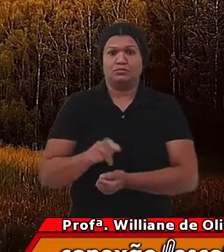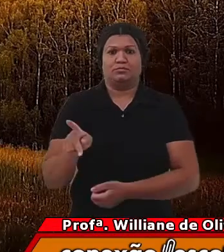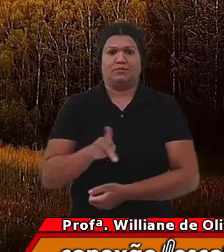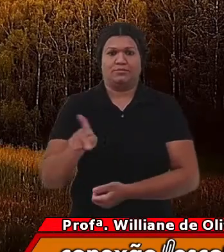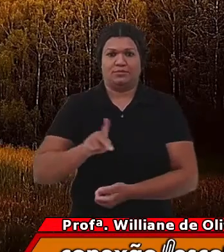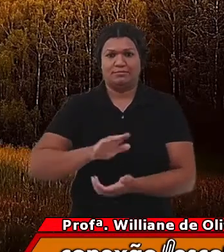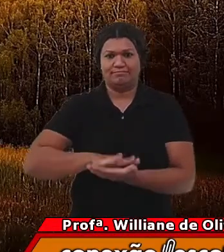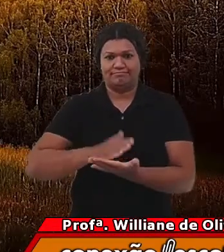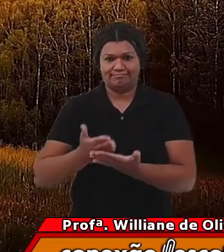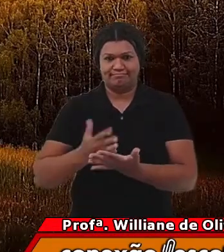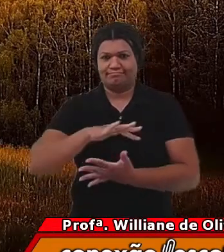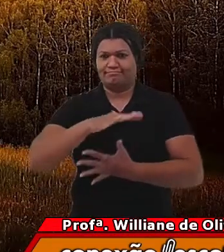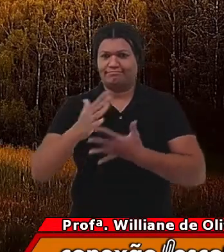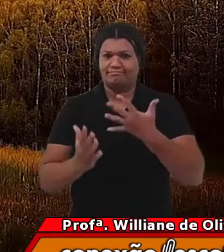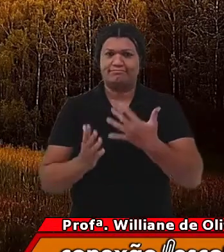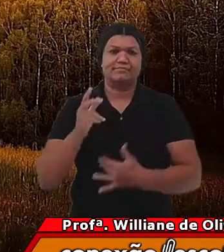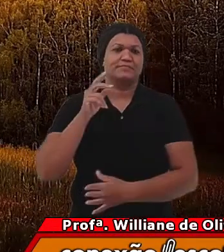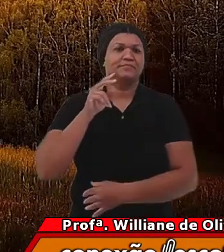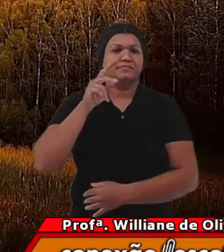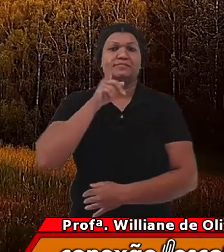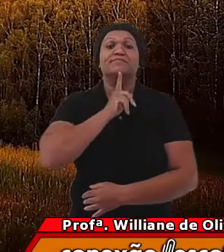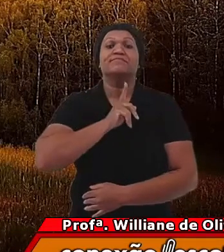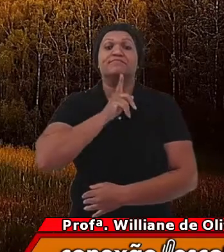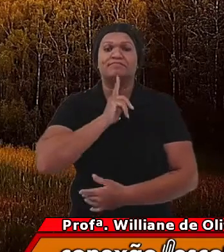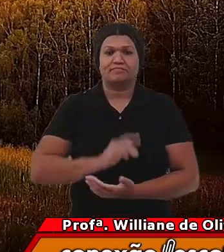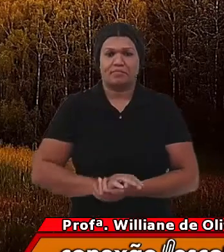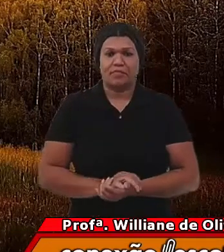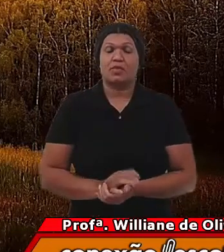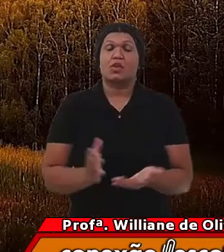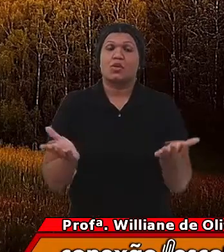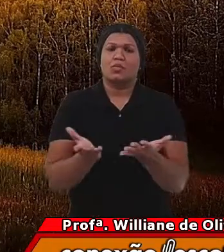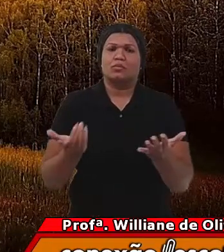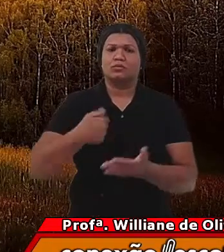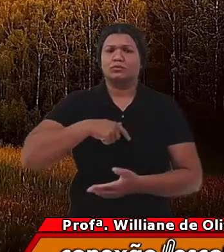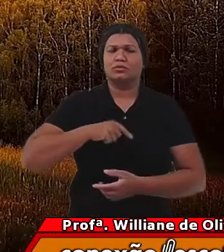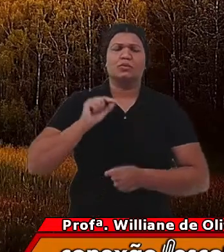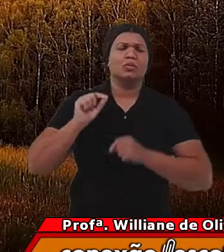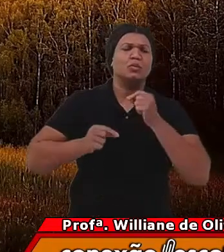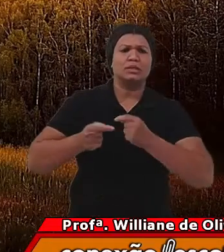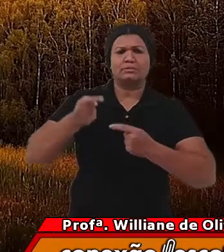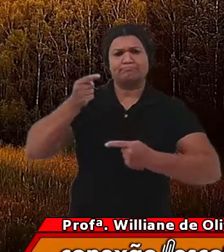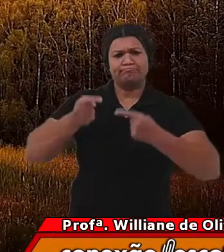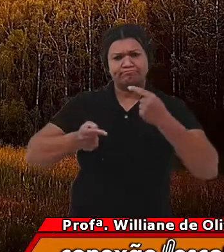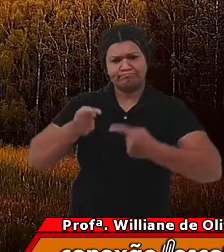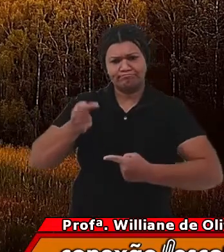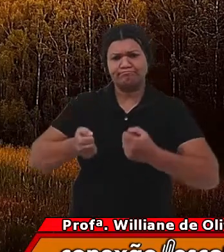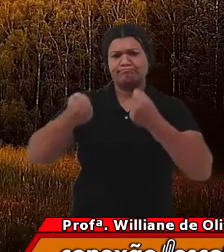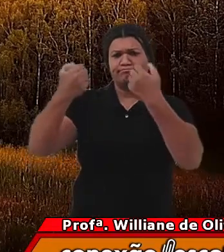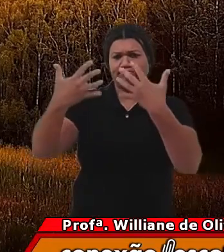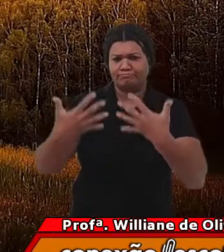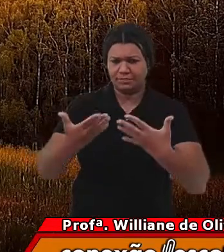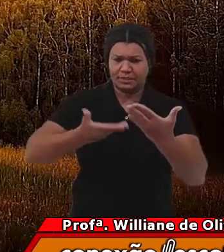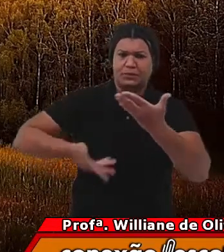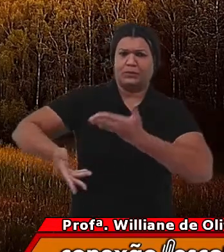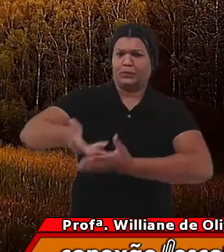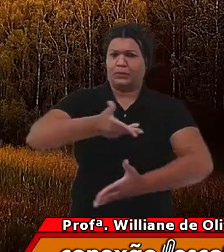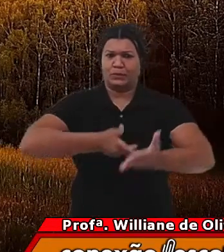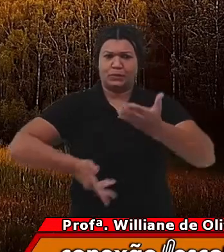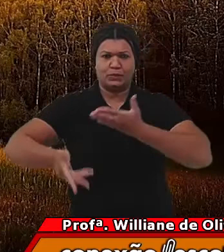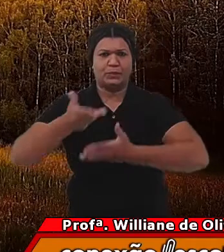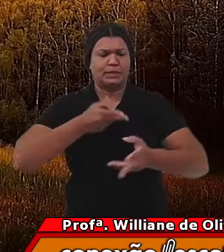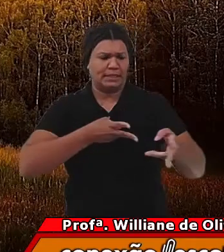Williane. Hoje nós vamos debater, identificar, discutir,